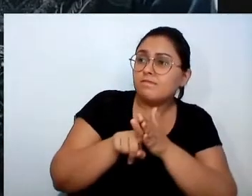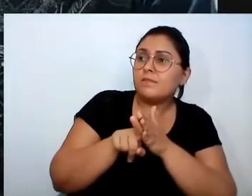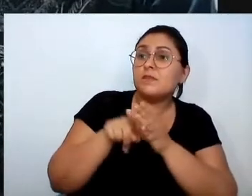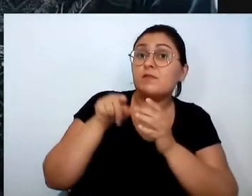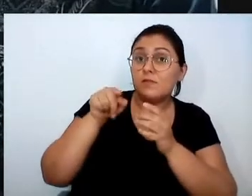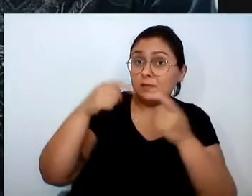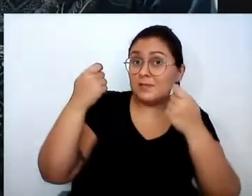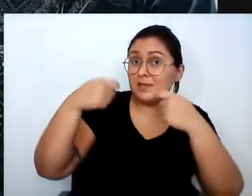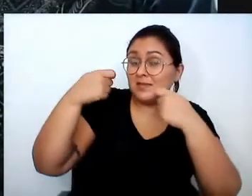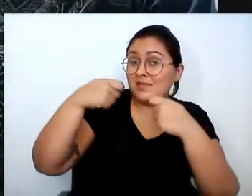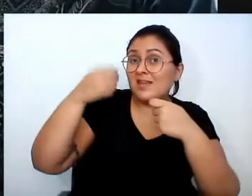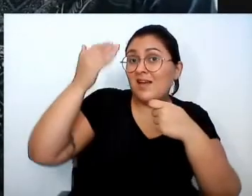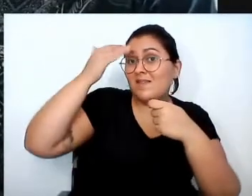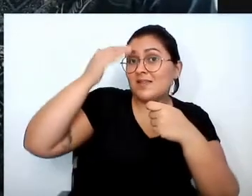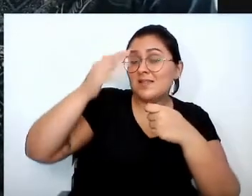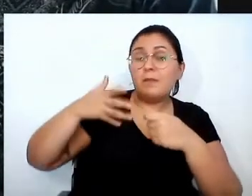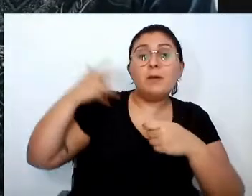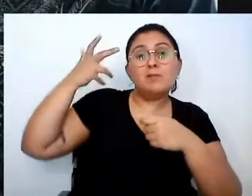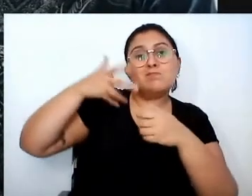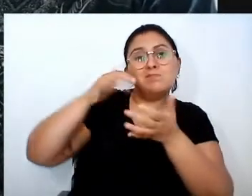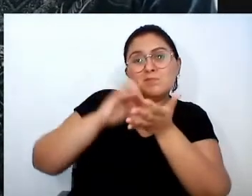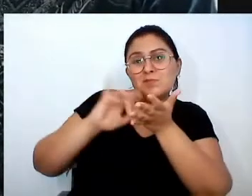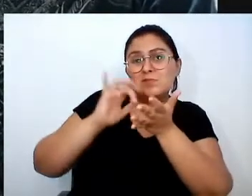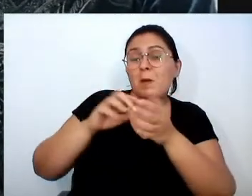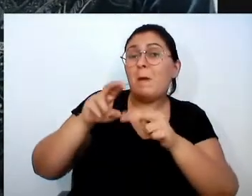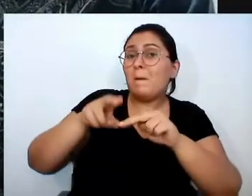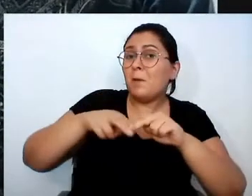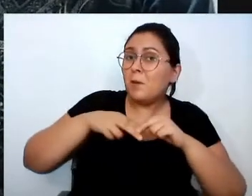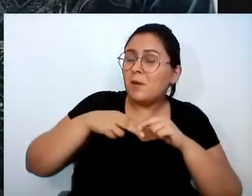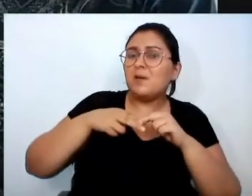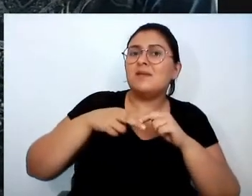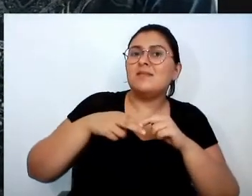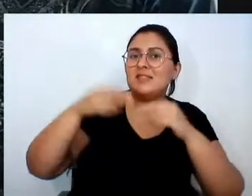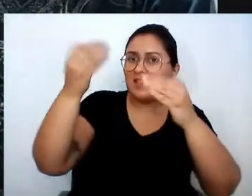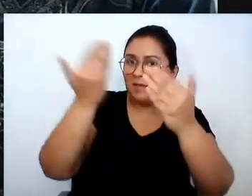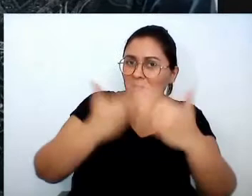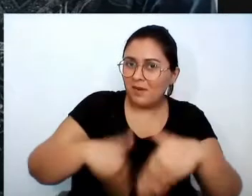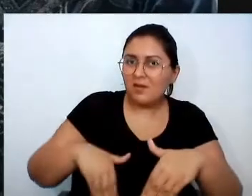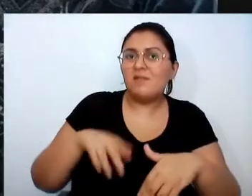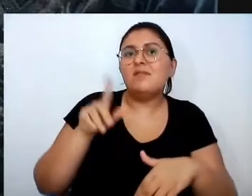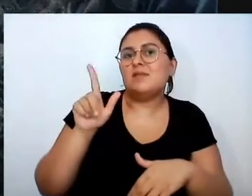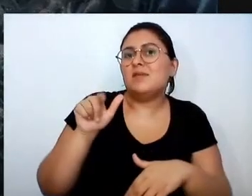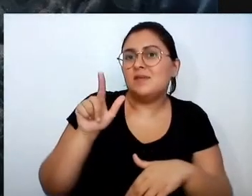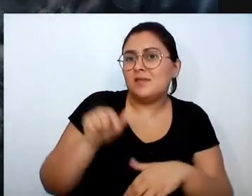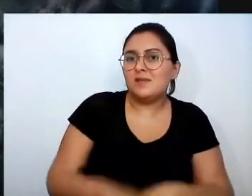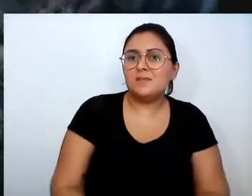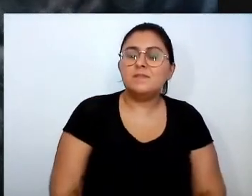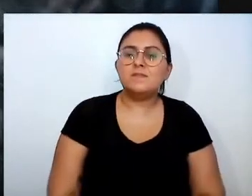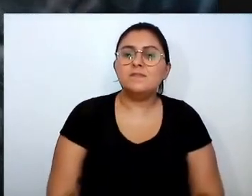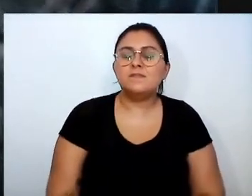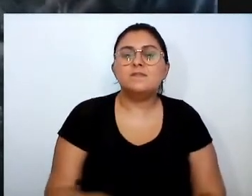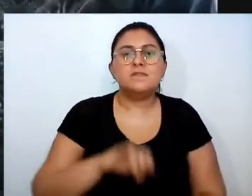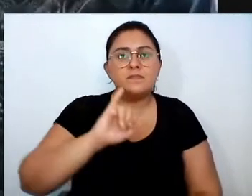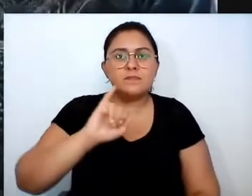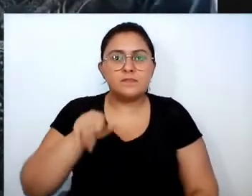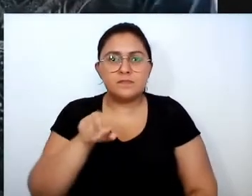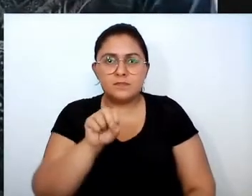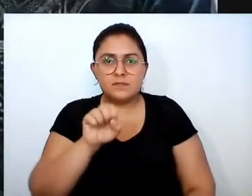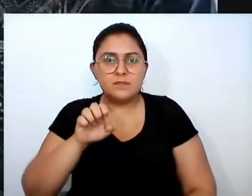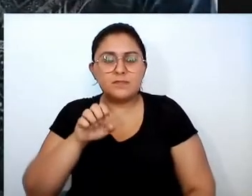precisou também aprender para o processo seletivo, né? Para o Enem também, né? Vai Sim, ter a sim. prova específica, né? Que